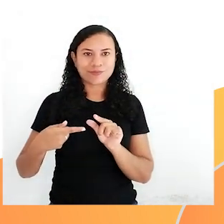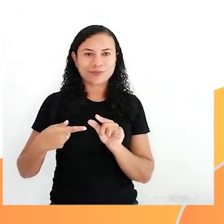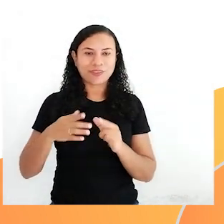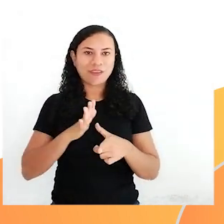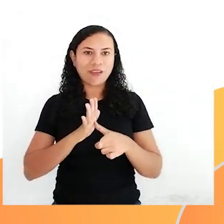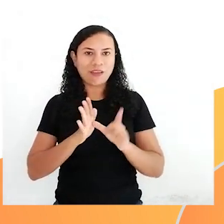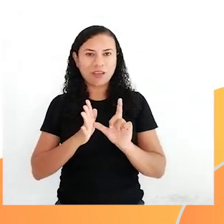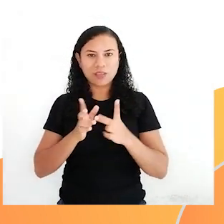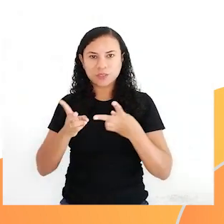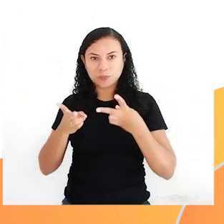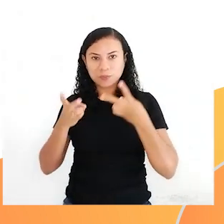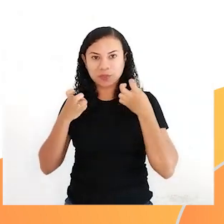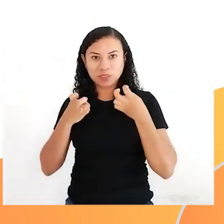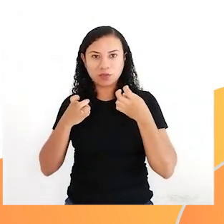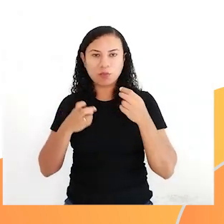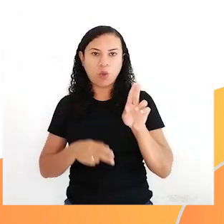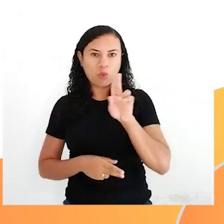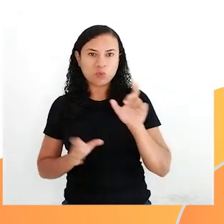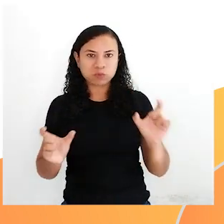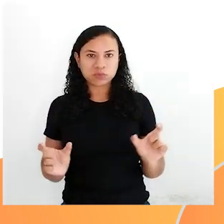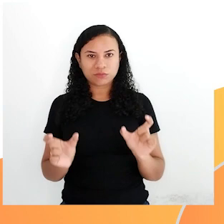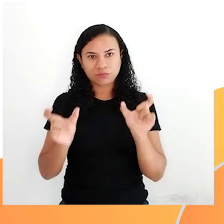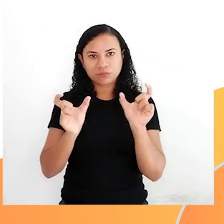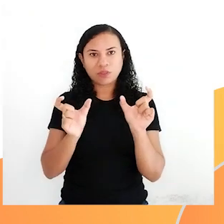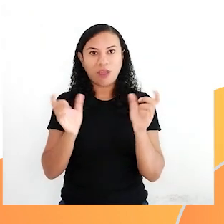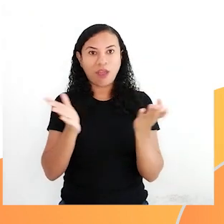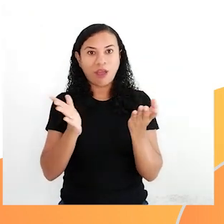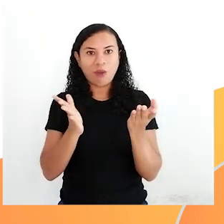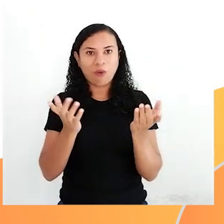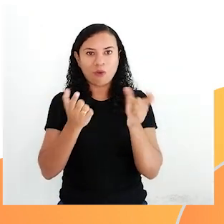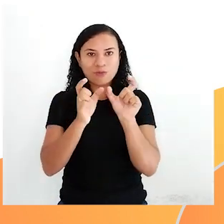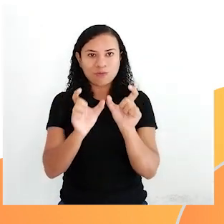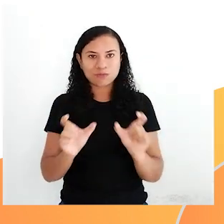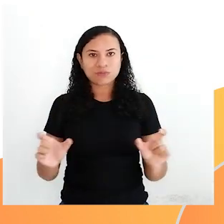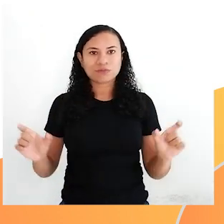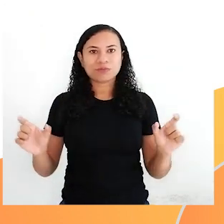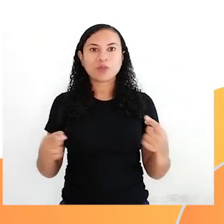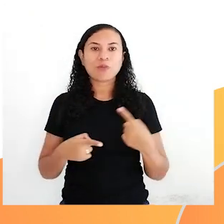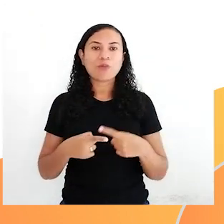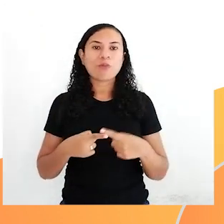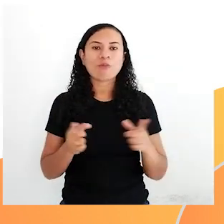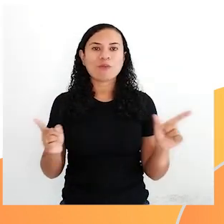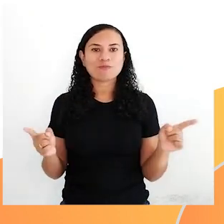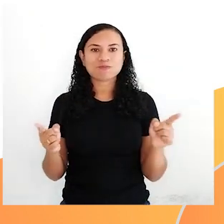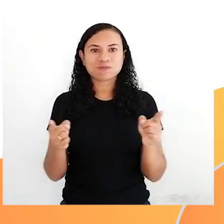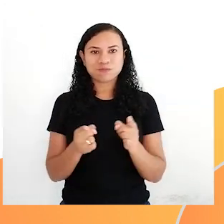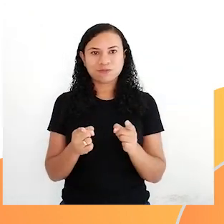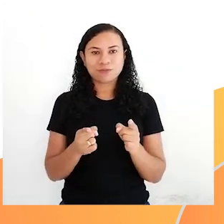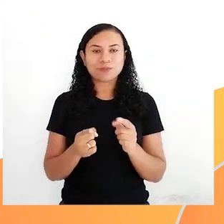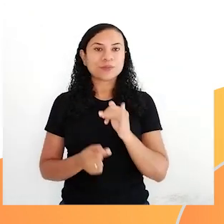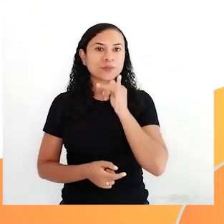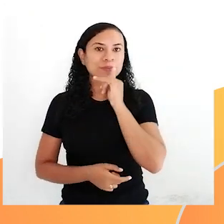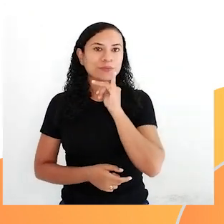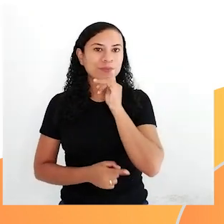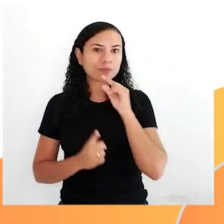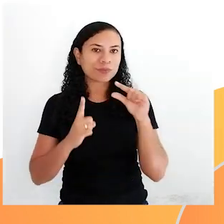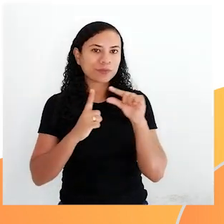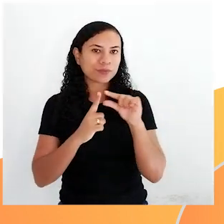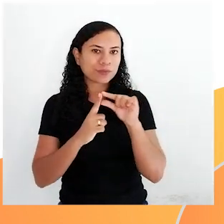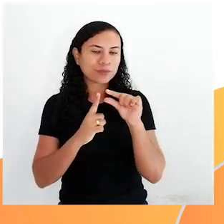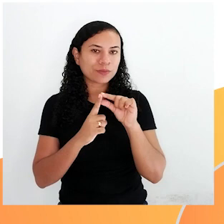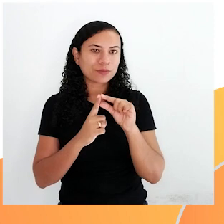nas demais, não vamos acrescentar e sim reduzir a palavra primitiva. Exemplo, temos a